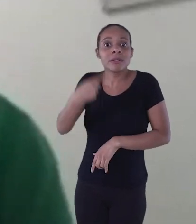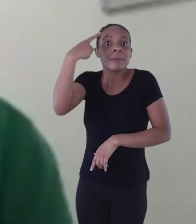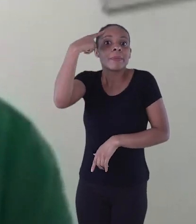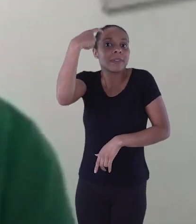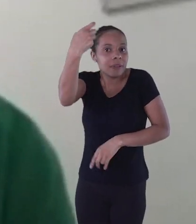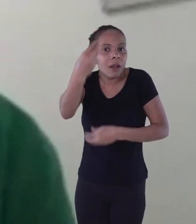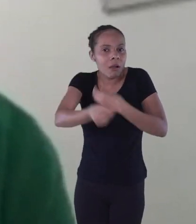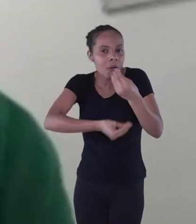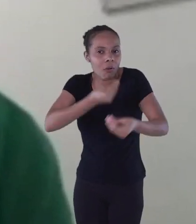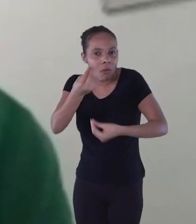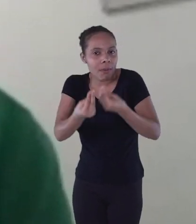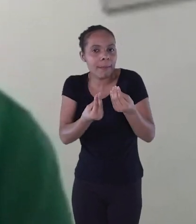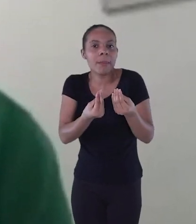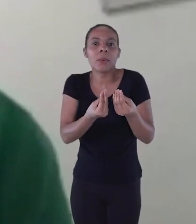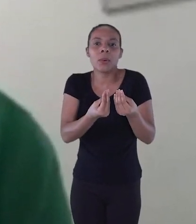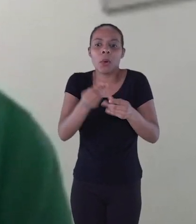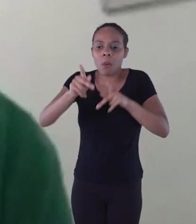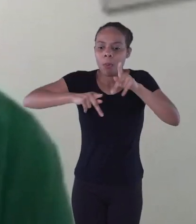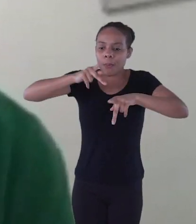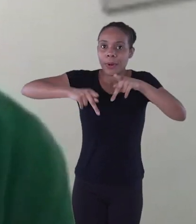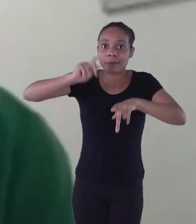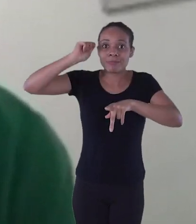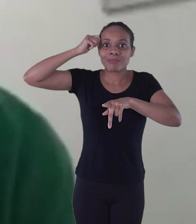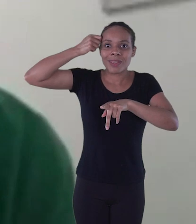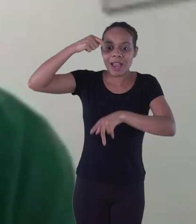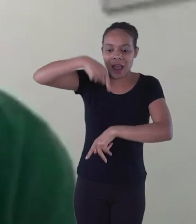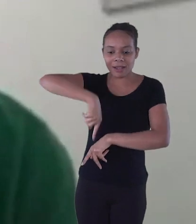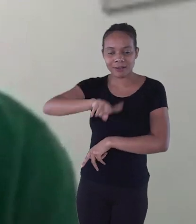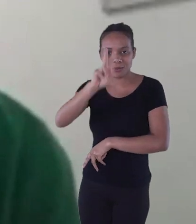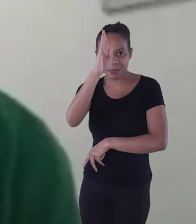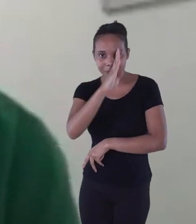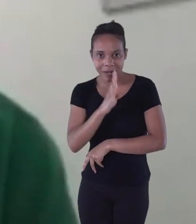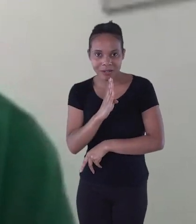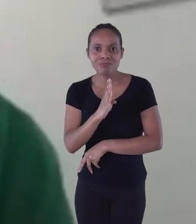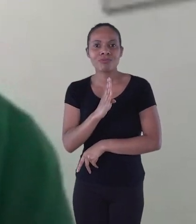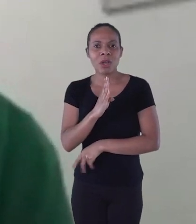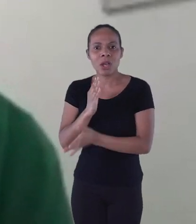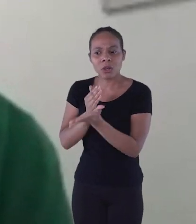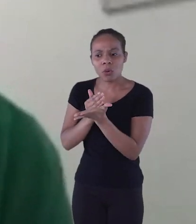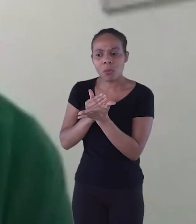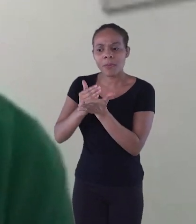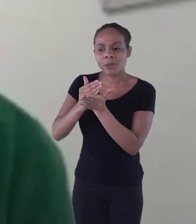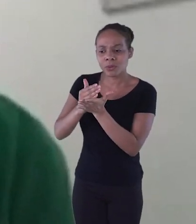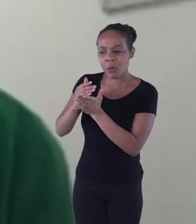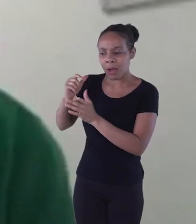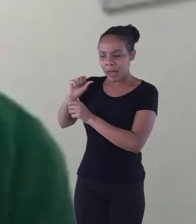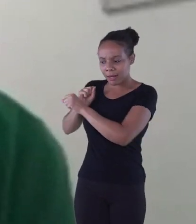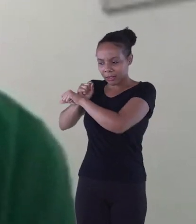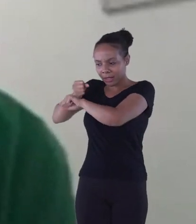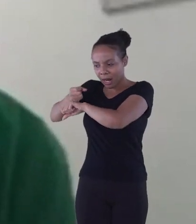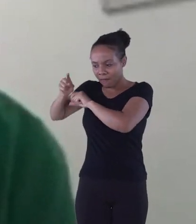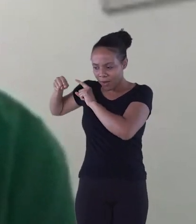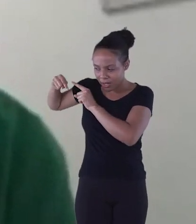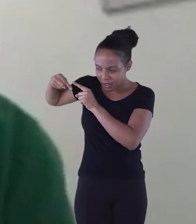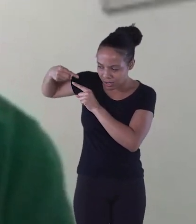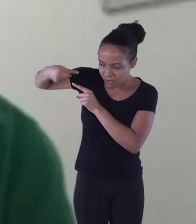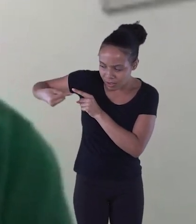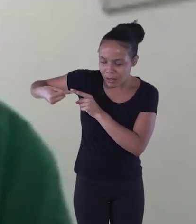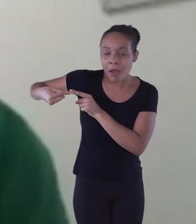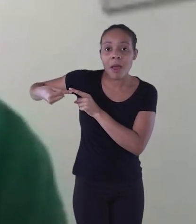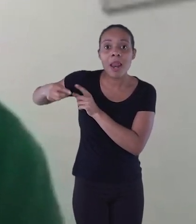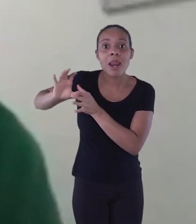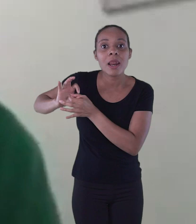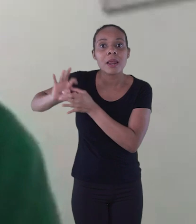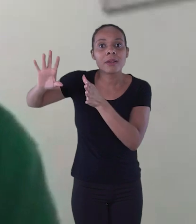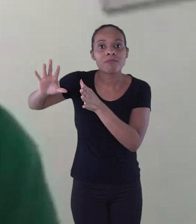no Brasil no século XIX ainda, já livre, nascendo livre, professores, artistas, porém nasciam